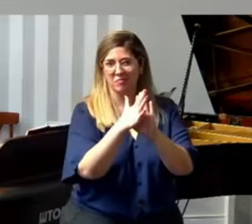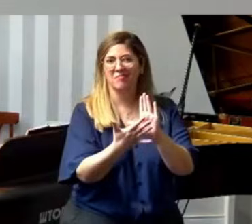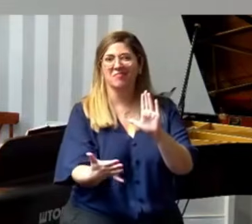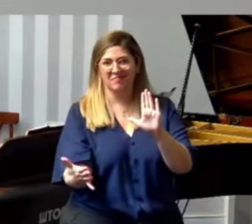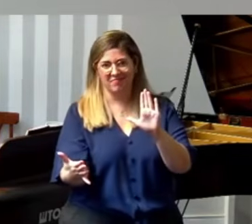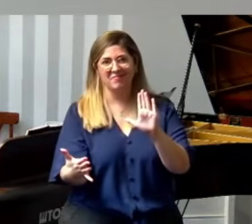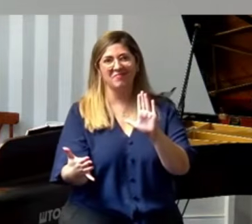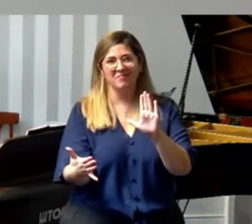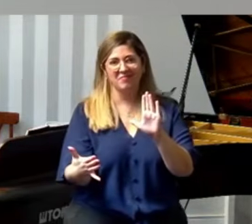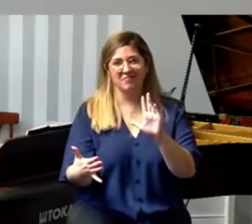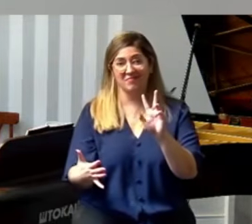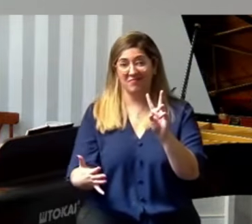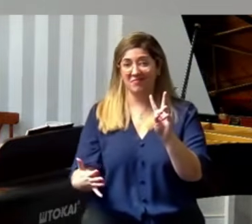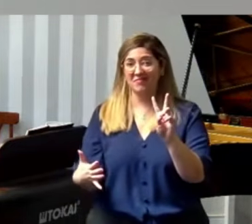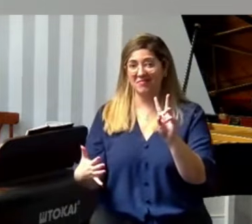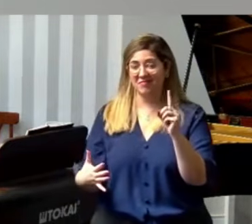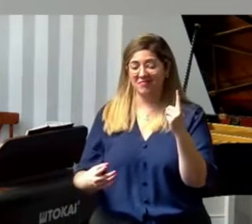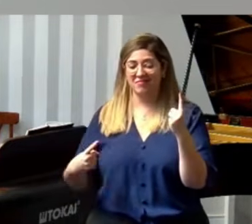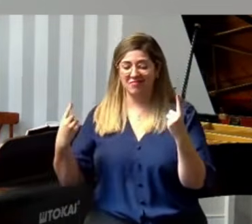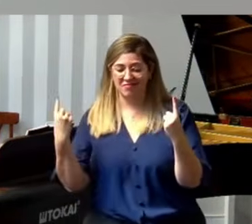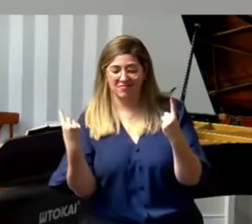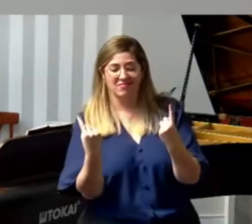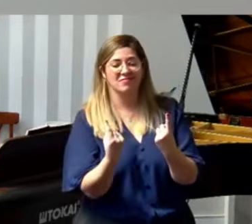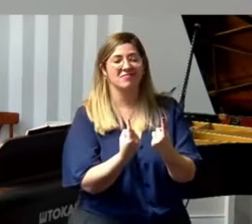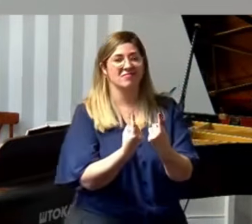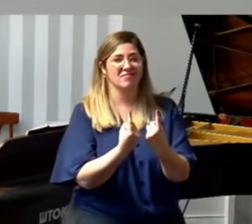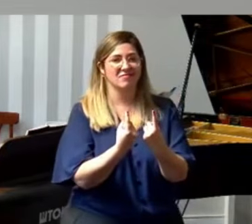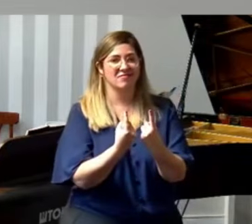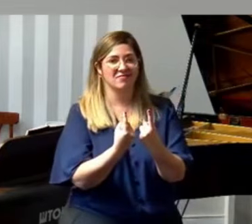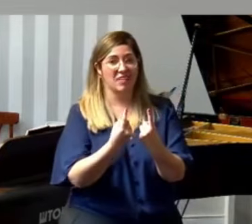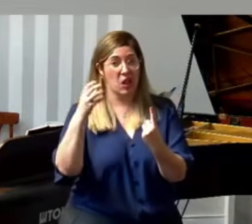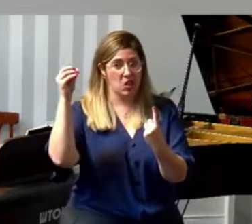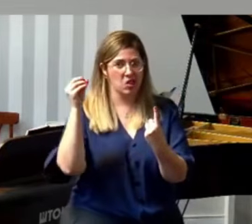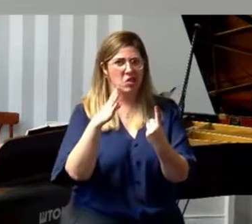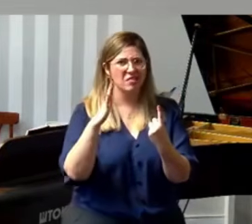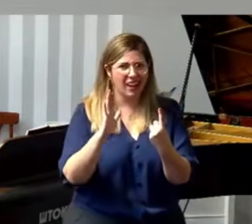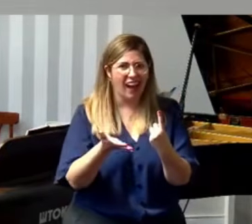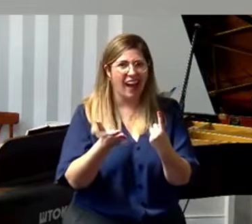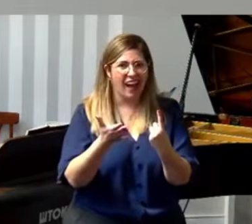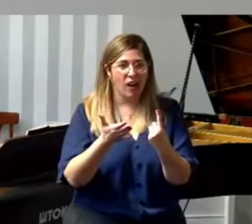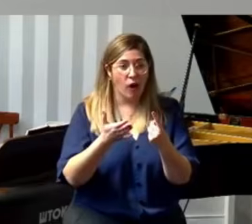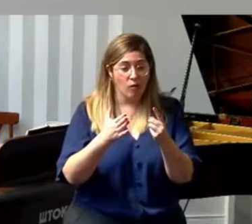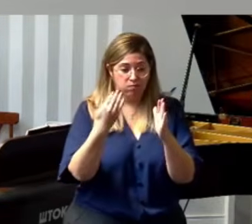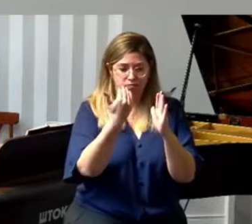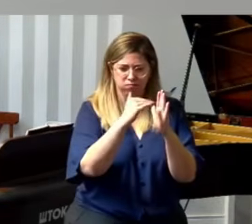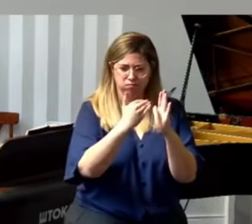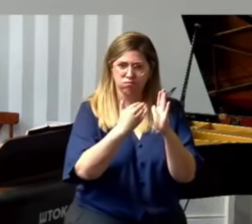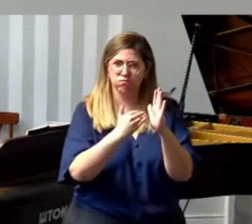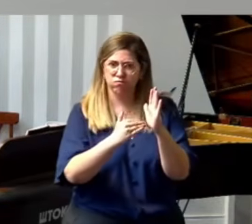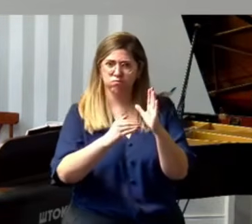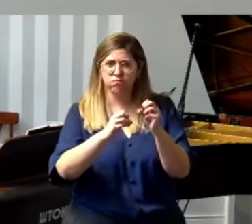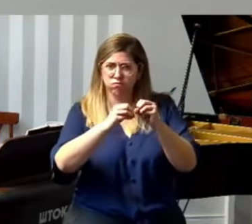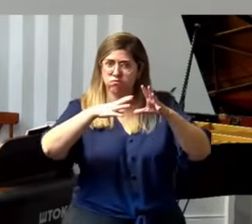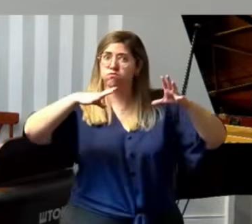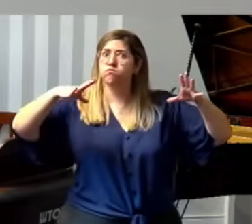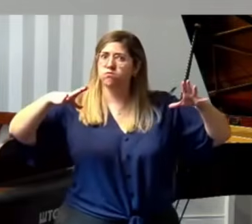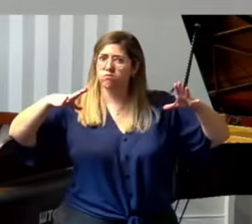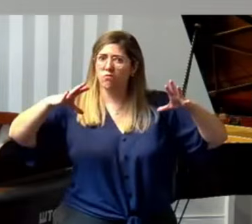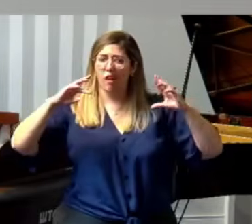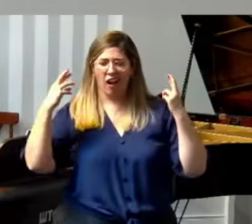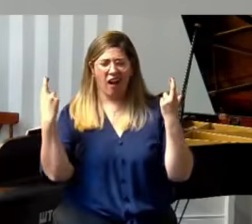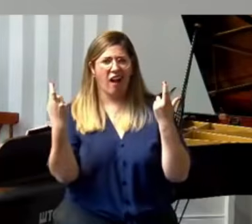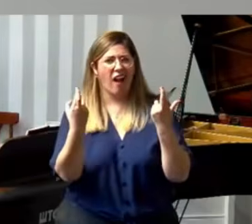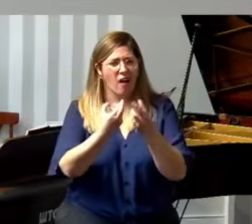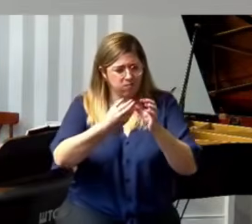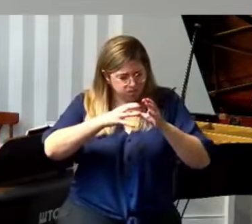É colocando um primeiro casal que então faria parte de um grande projeto do Senhor